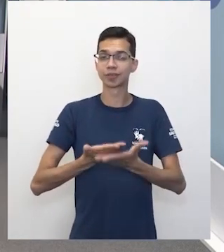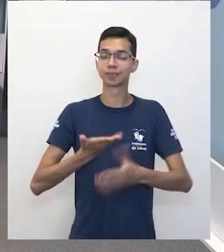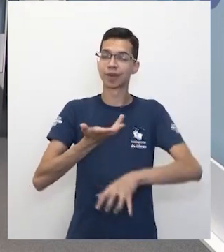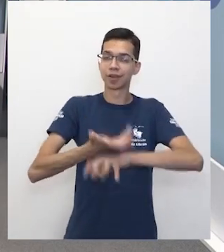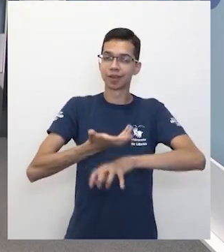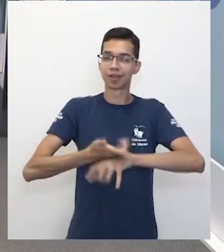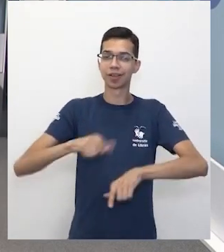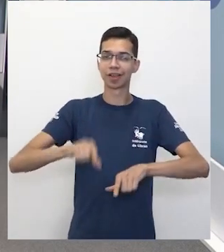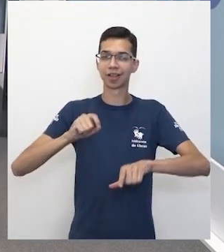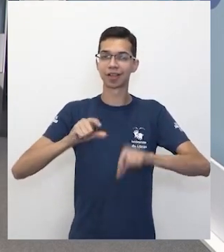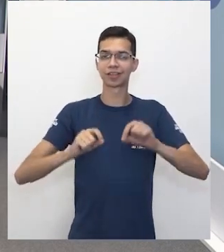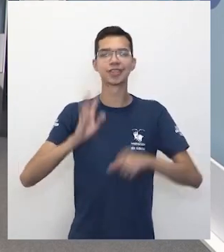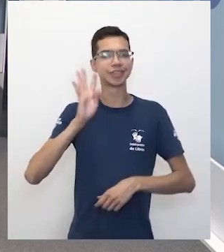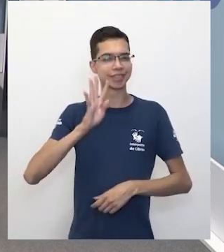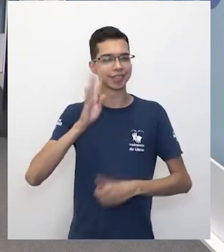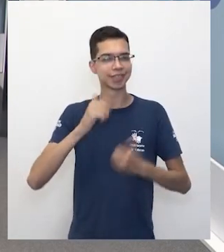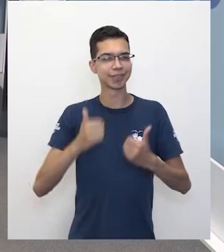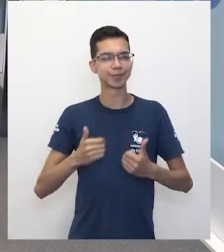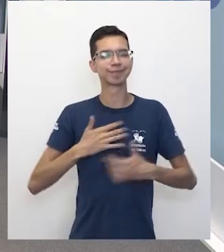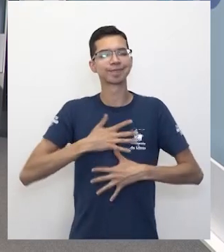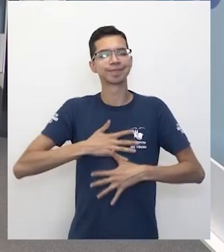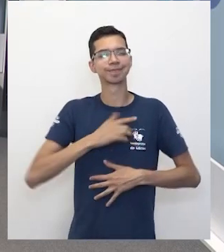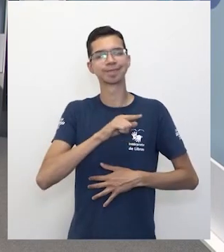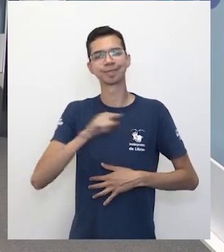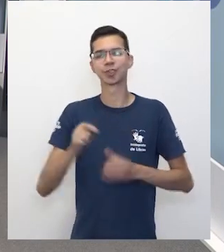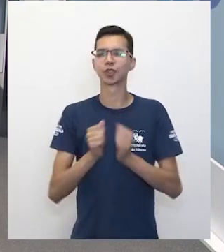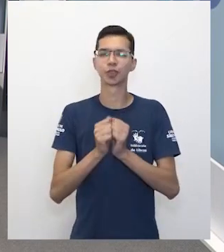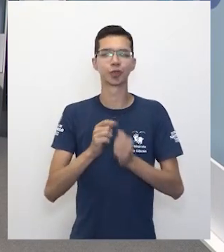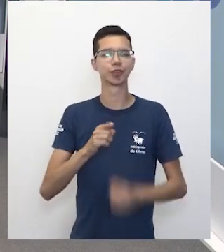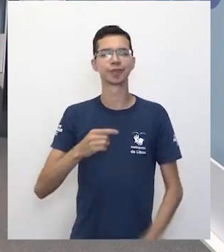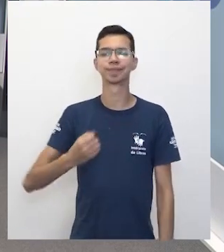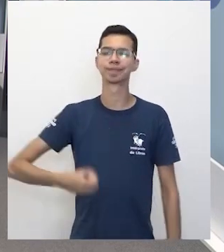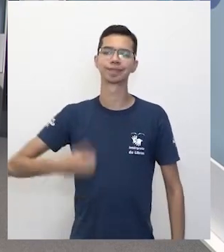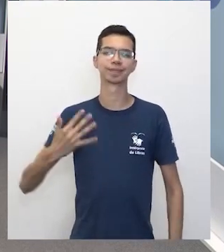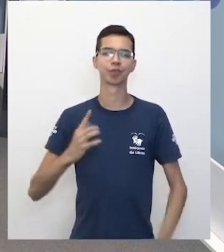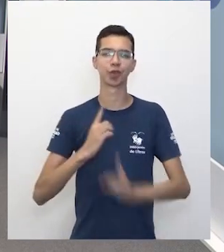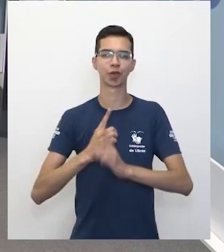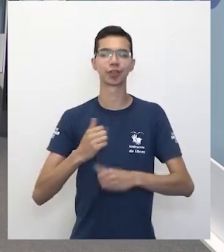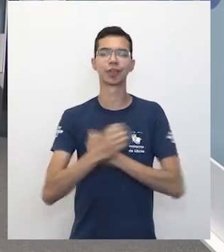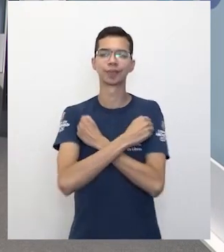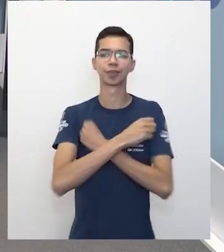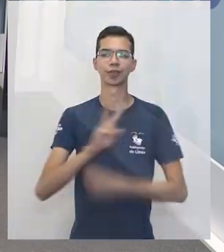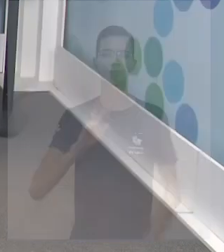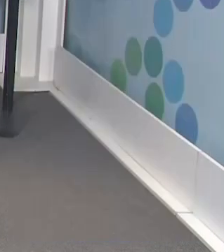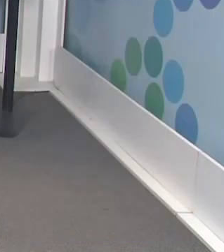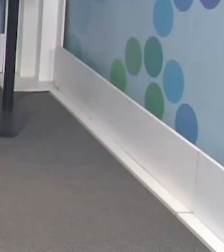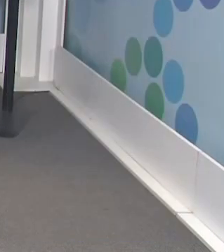Vocês são fantásticos. Um prazer imenso estar com vocês. Até a próxima. Um abraço, valeu.